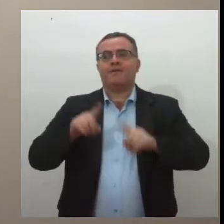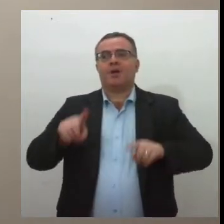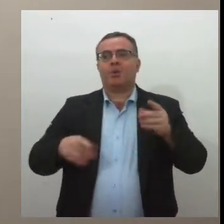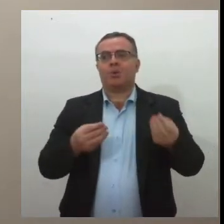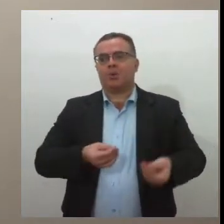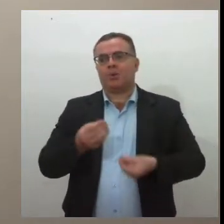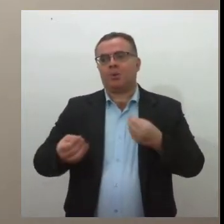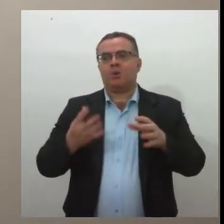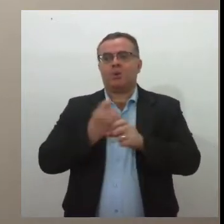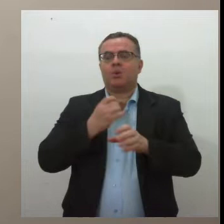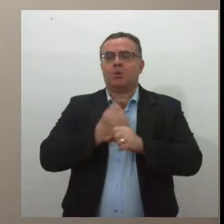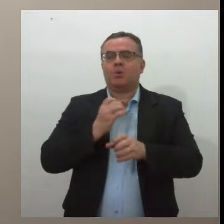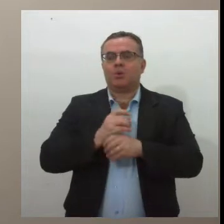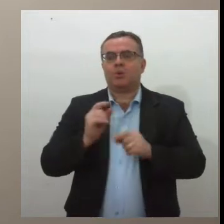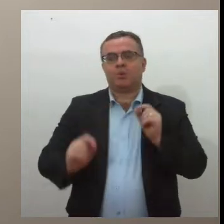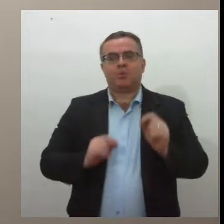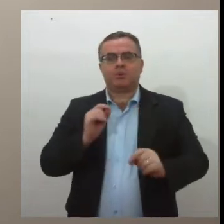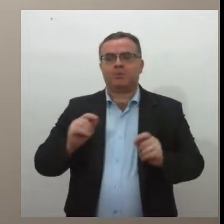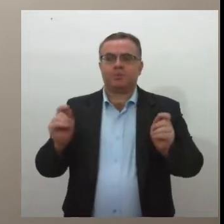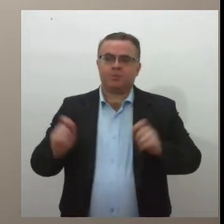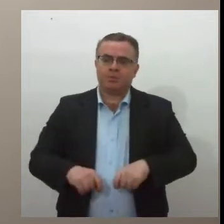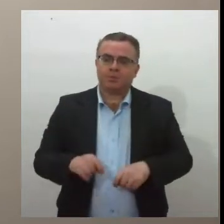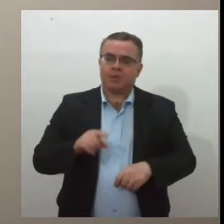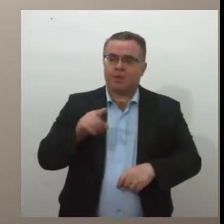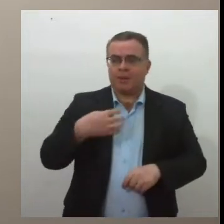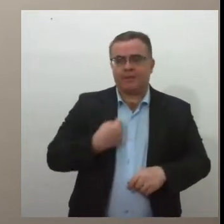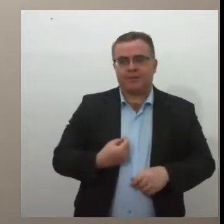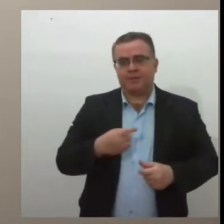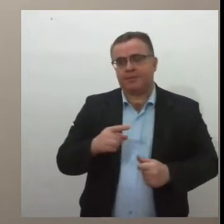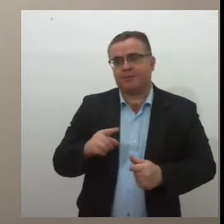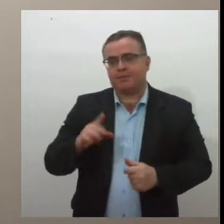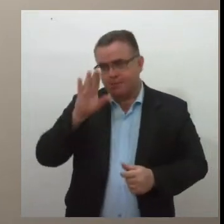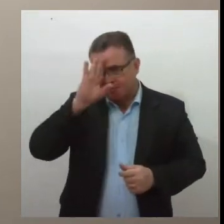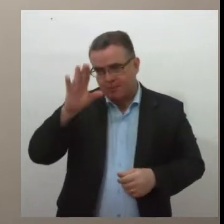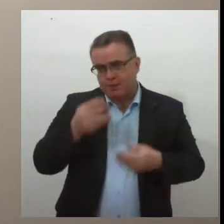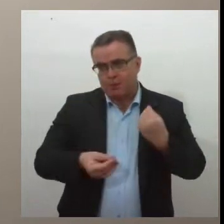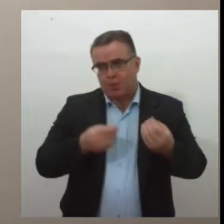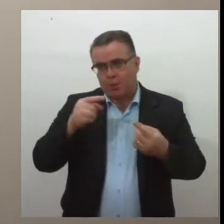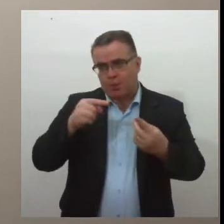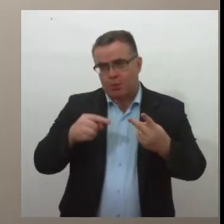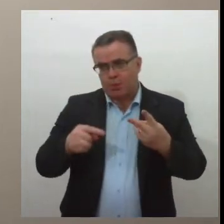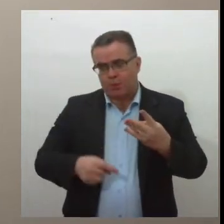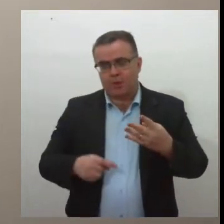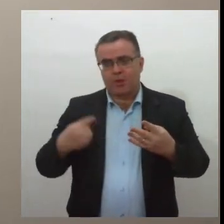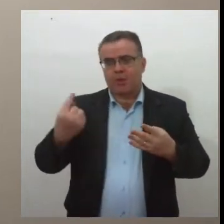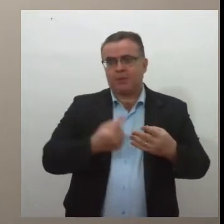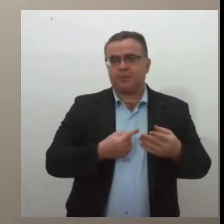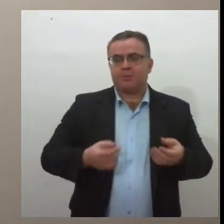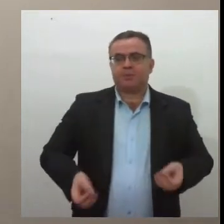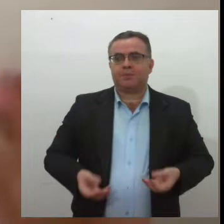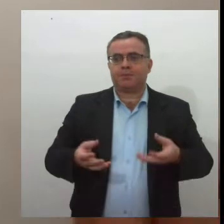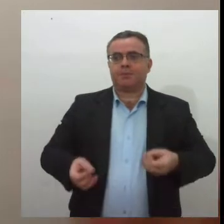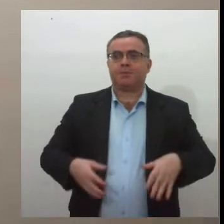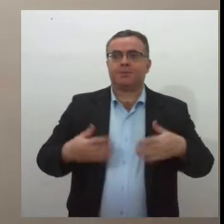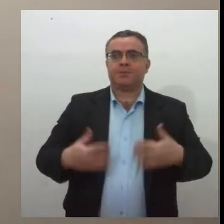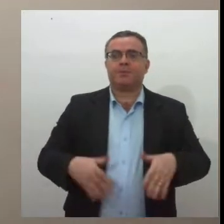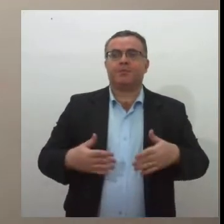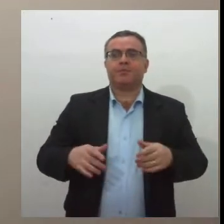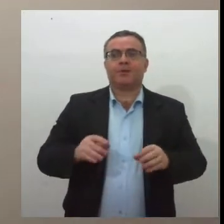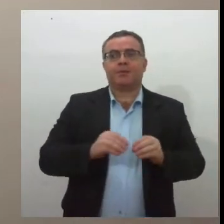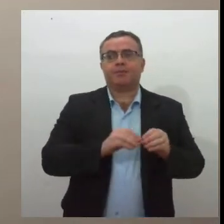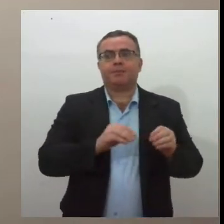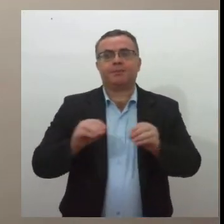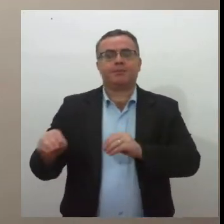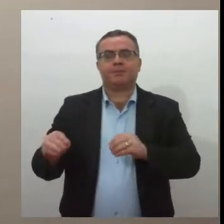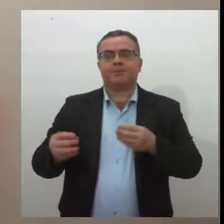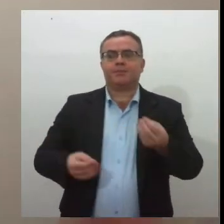fazer essas contas e ver o que de fato é essencial. Muitas das vezes também nós fazemos consumos de coisas que podem ser adiadas, ou